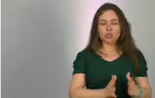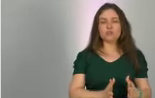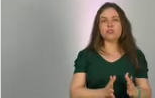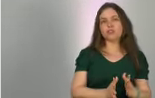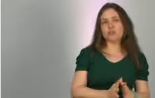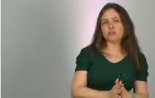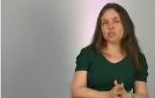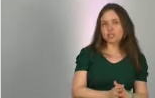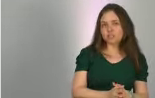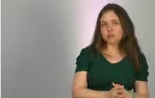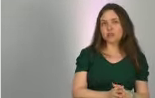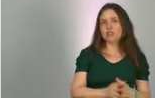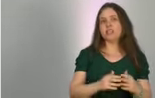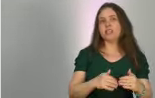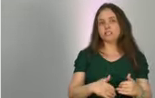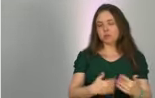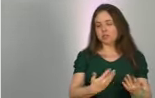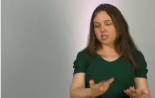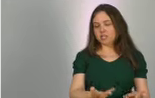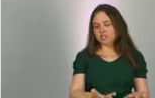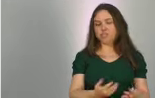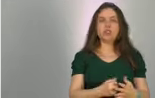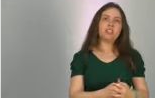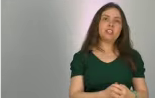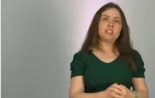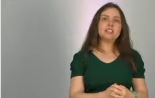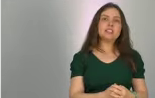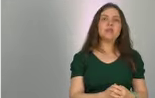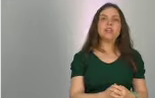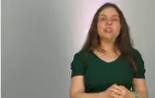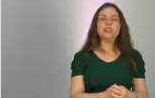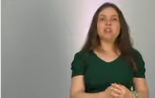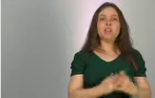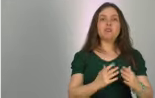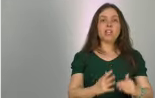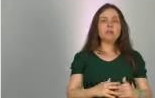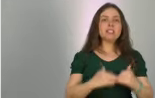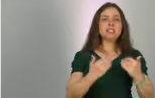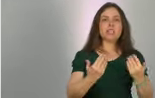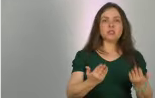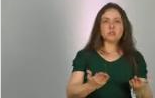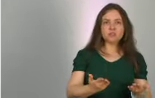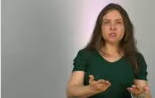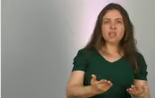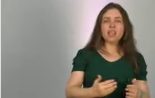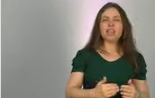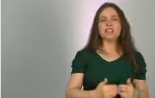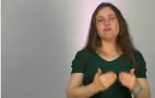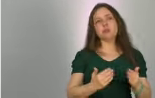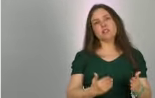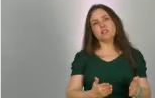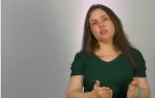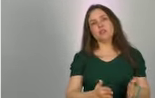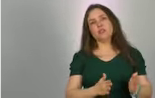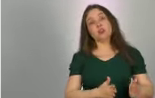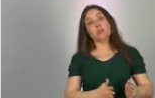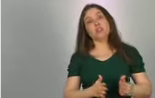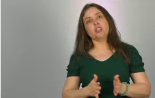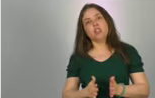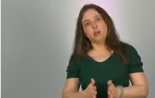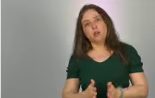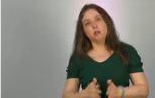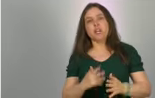que foi um dos títulos que nós utilizamos nesse processo de digitalização então eles tiveram acesso a essa informação